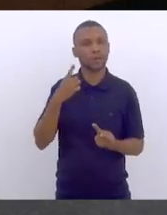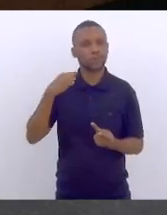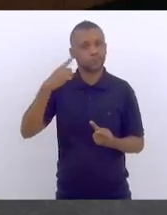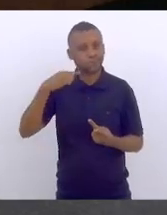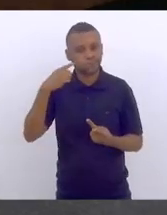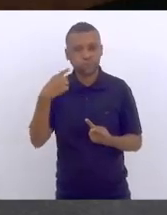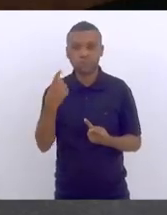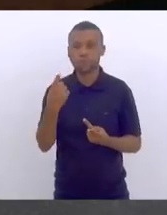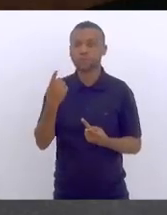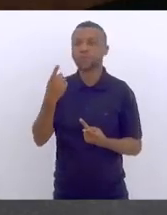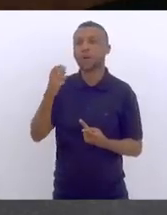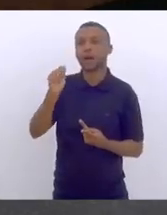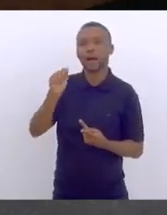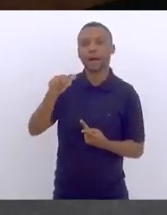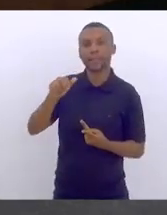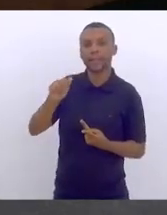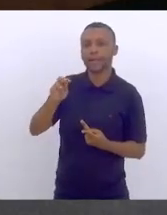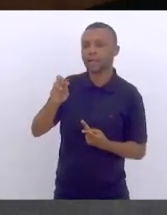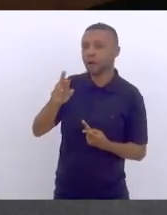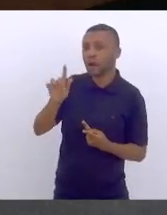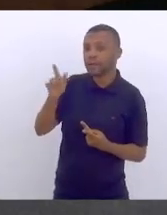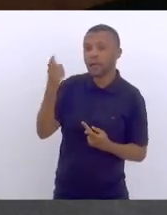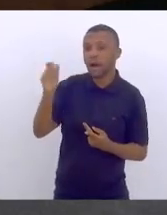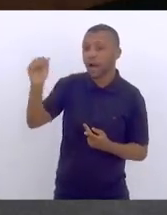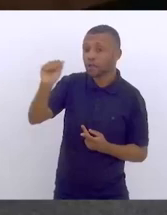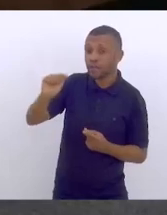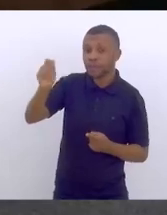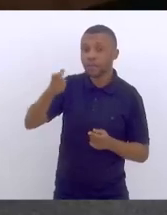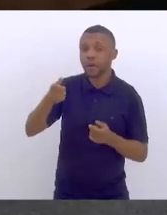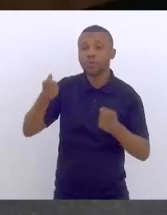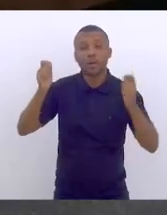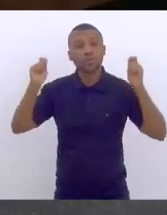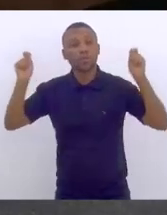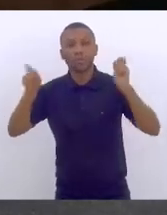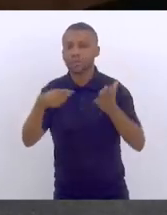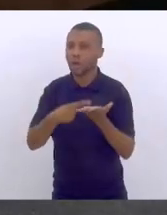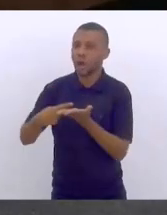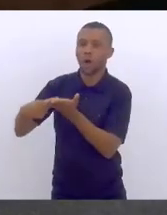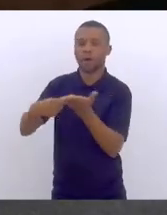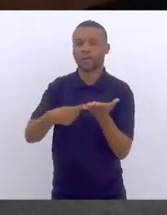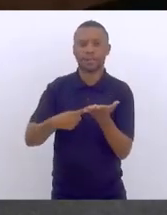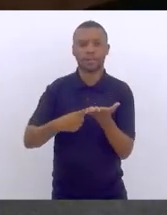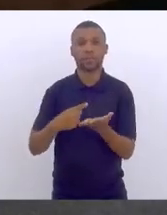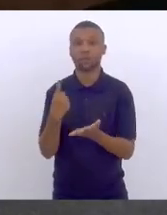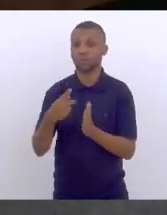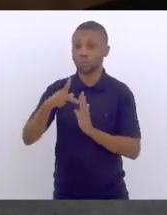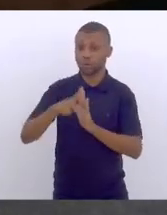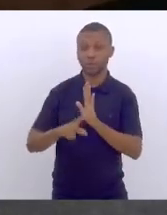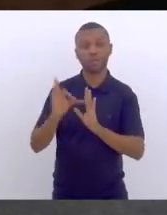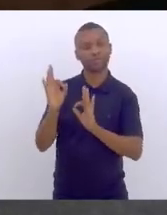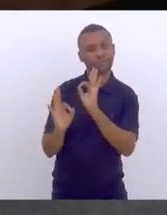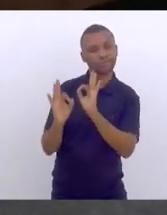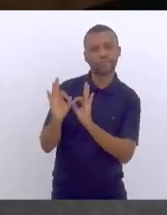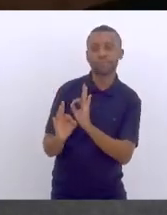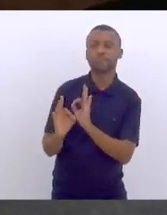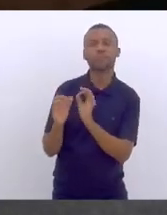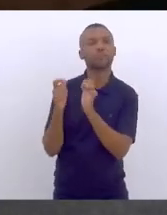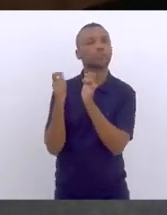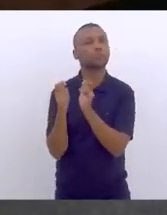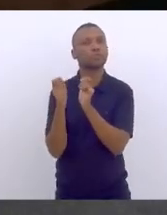Anatorg, presidente da Anatorg. Então, nós vamos votar um projeto onde